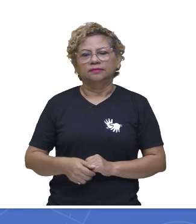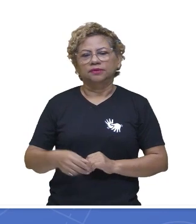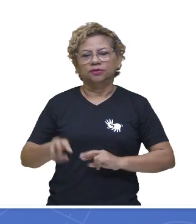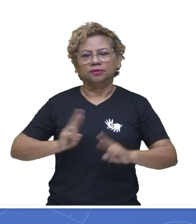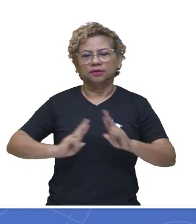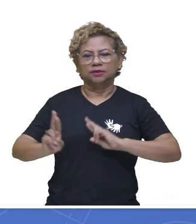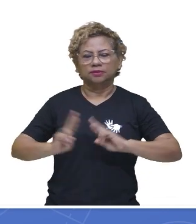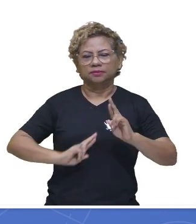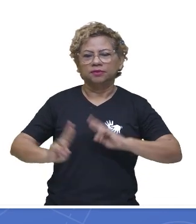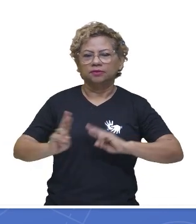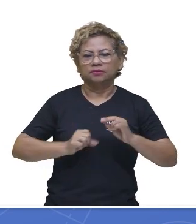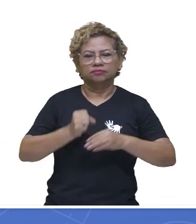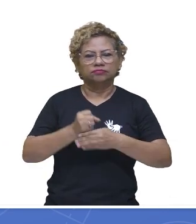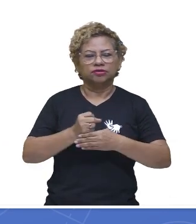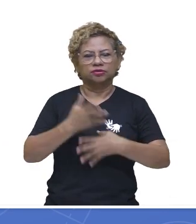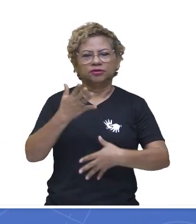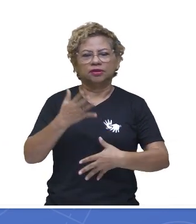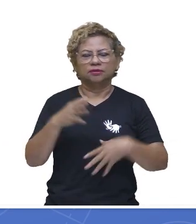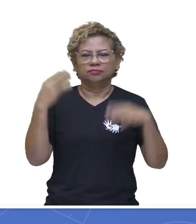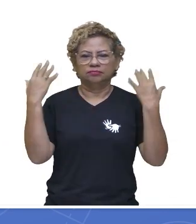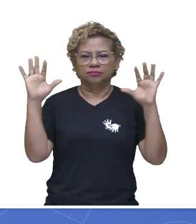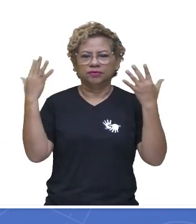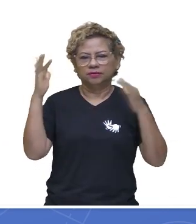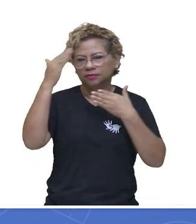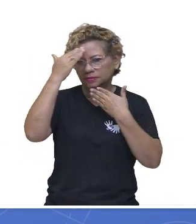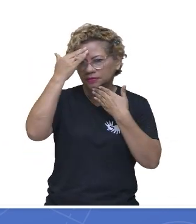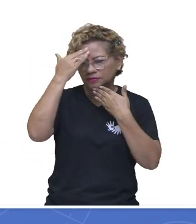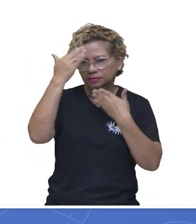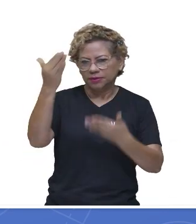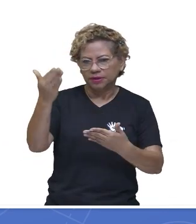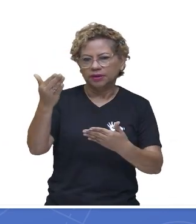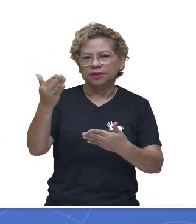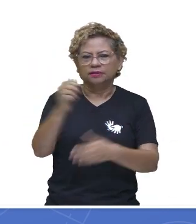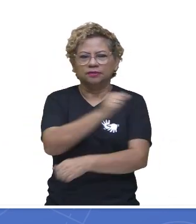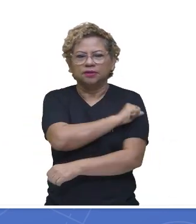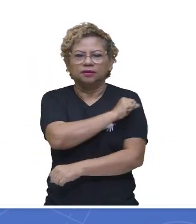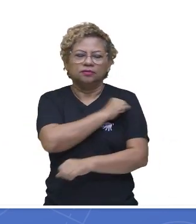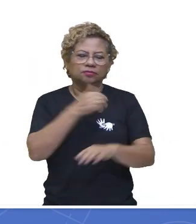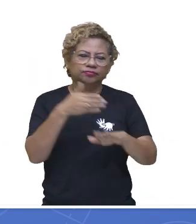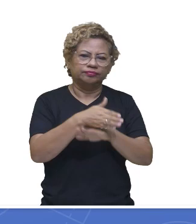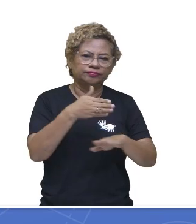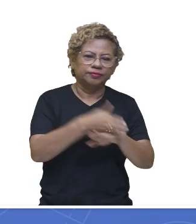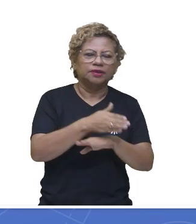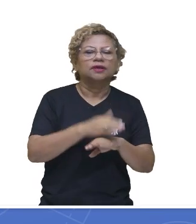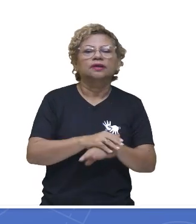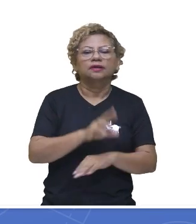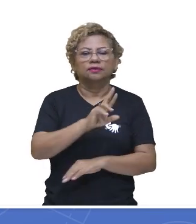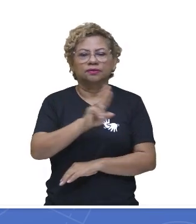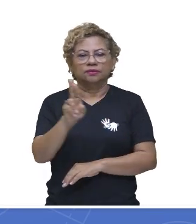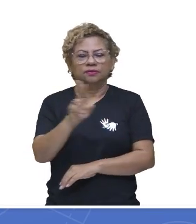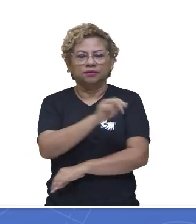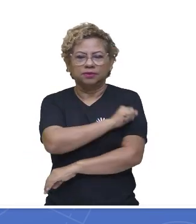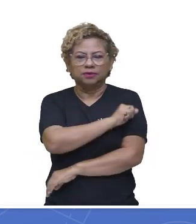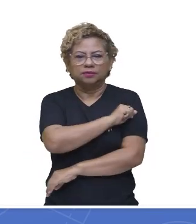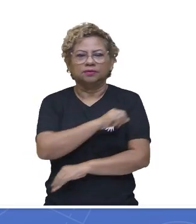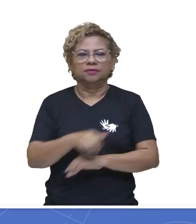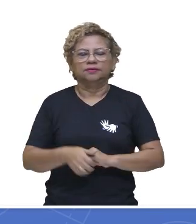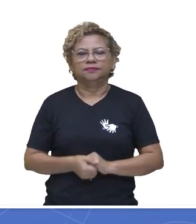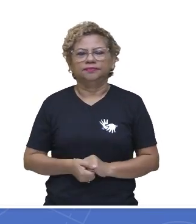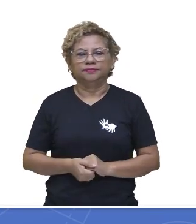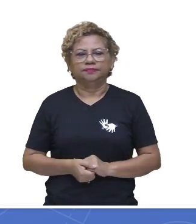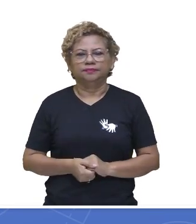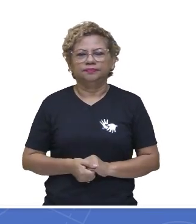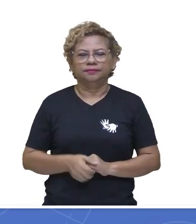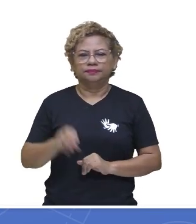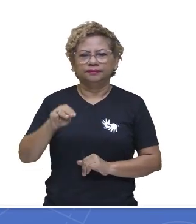chat. Parabéns a todos pela participação, tá? Vou aqui dizer alguns nomes, não dá para dizer todos. Temos aqui, vamos